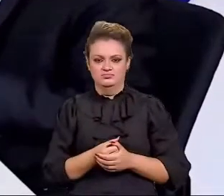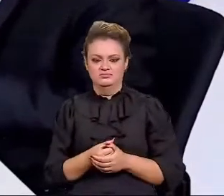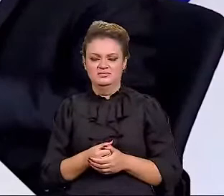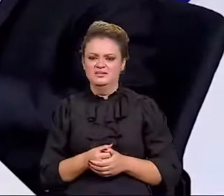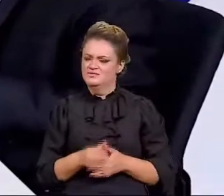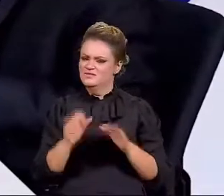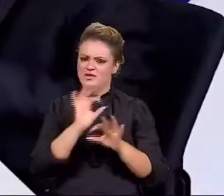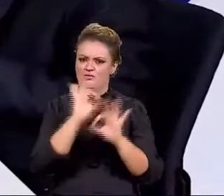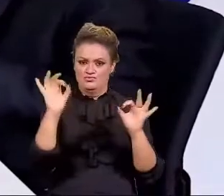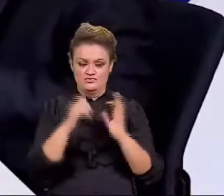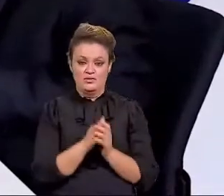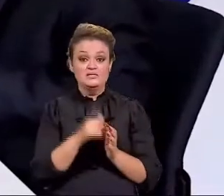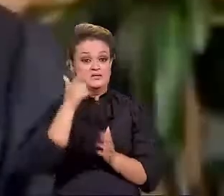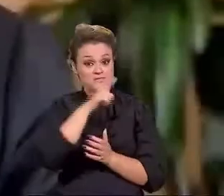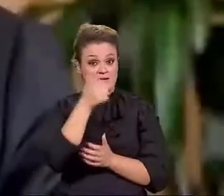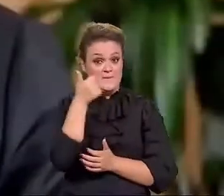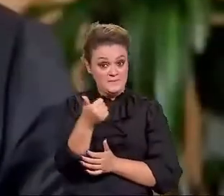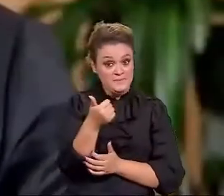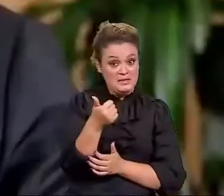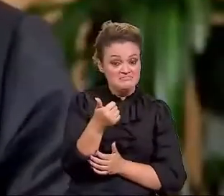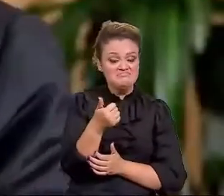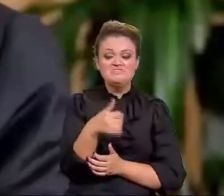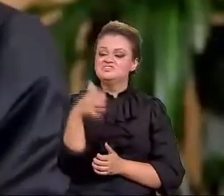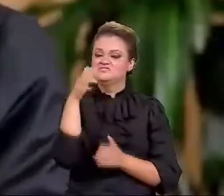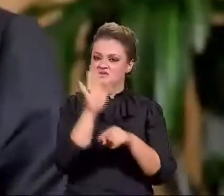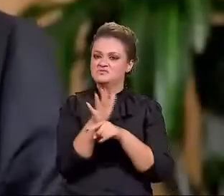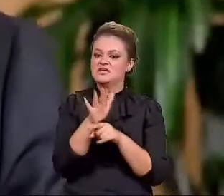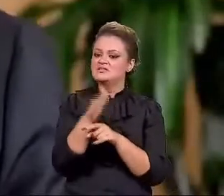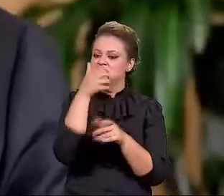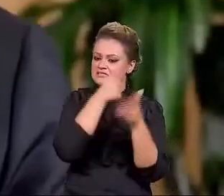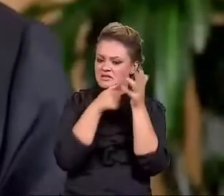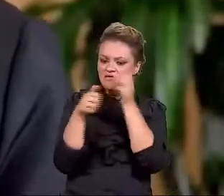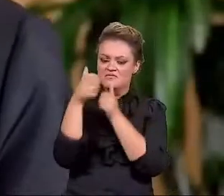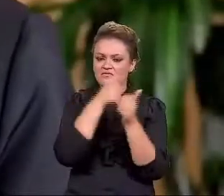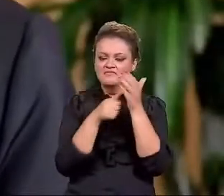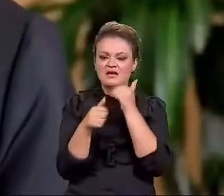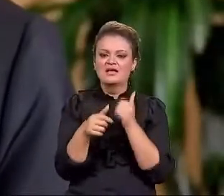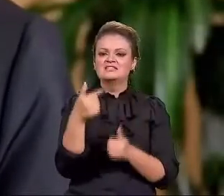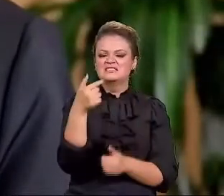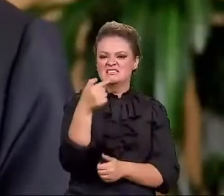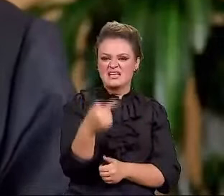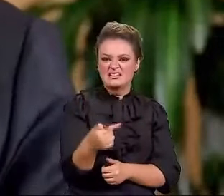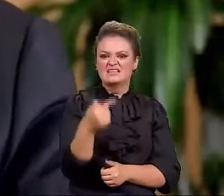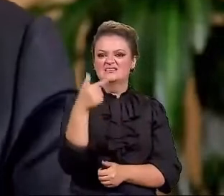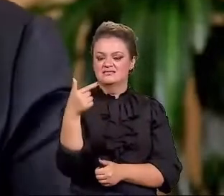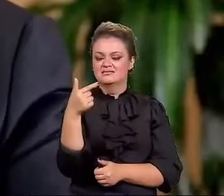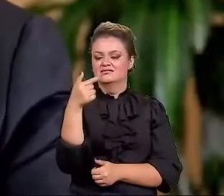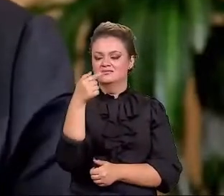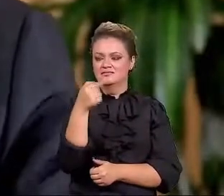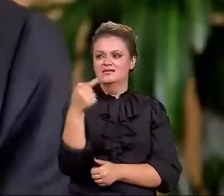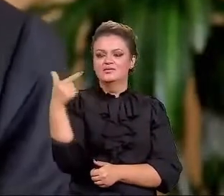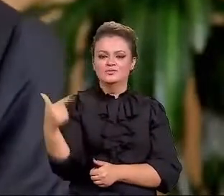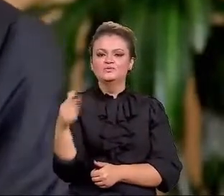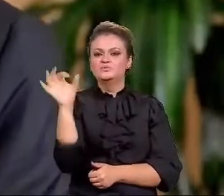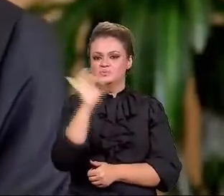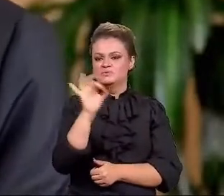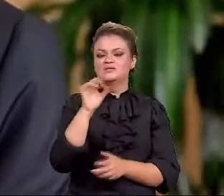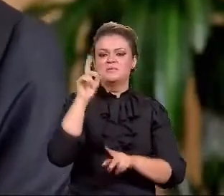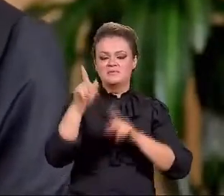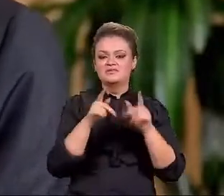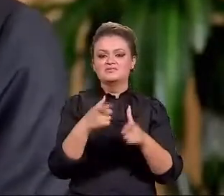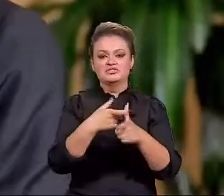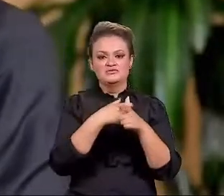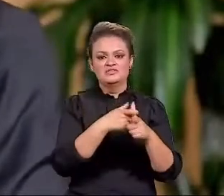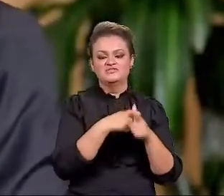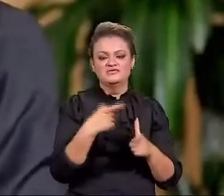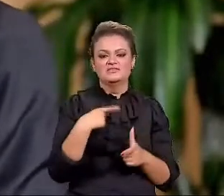vai salvar no mínimo 72% da população brasileira que está endividada e vai permitir que essa gente